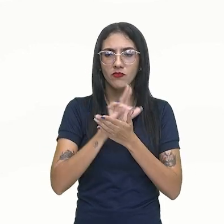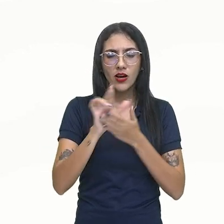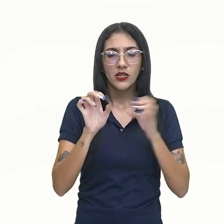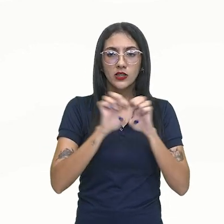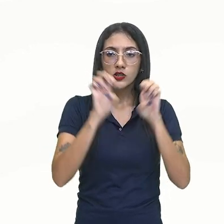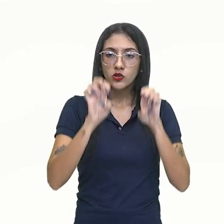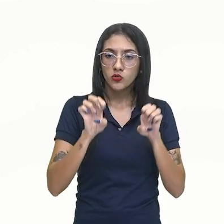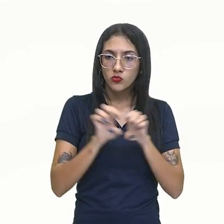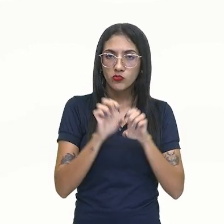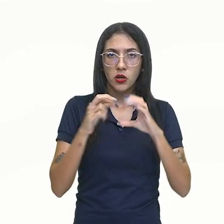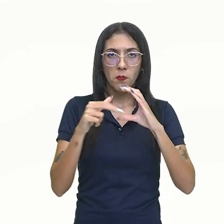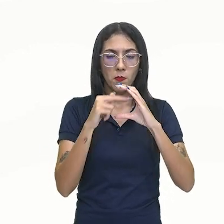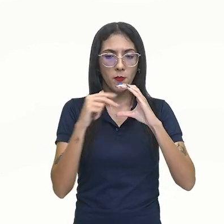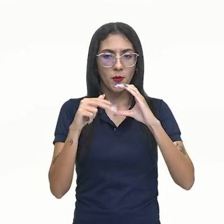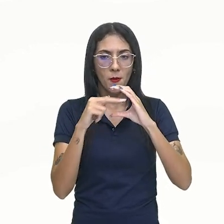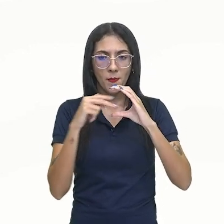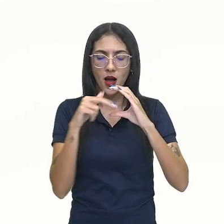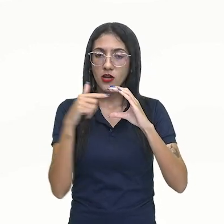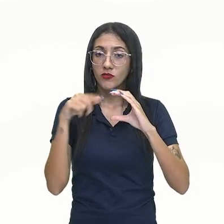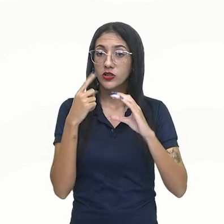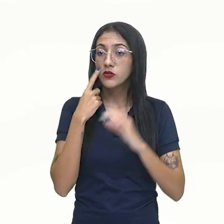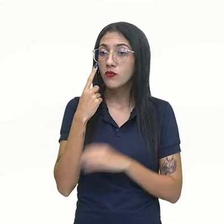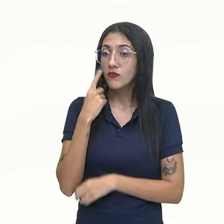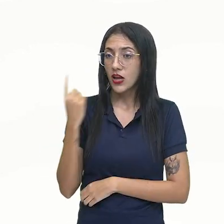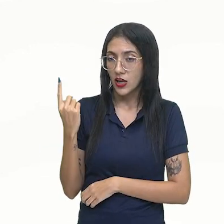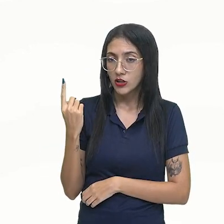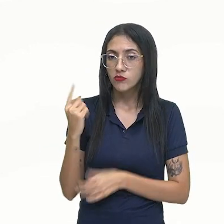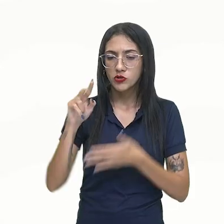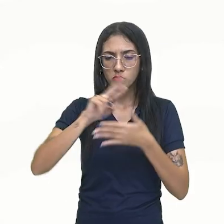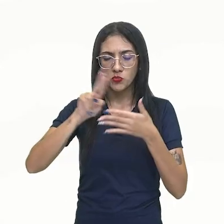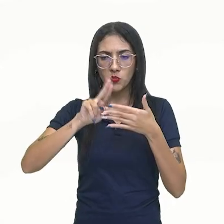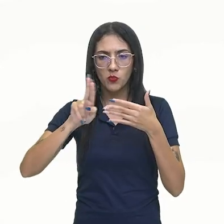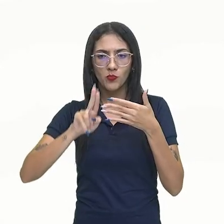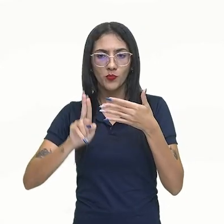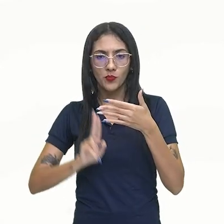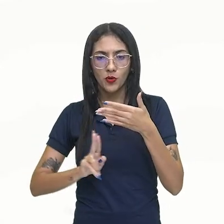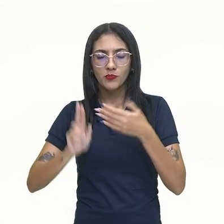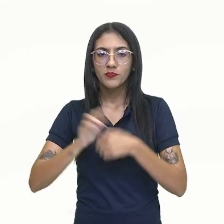e as organelas que vocês estão vendo aí no esquema, e geralmente